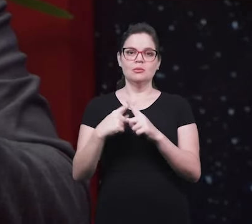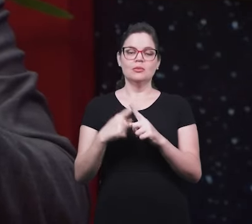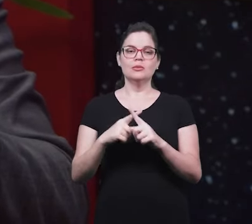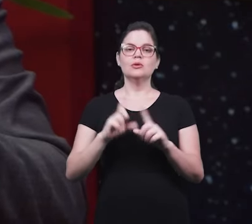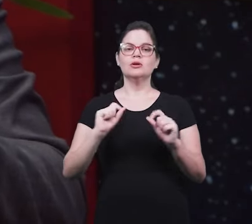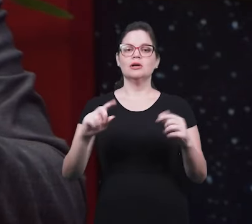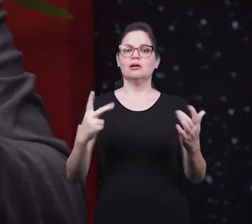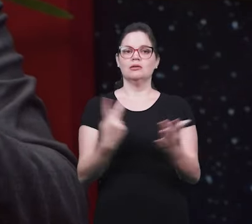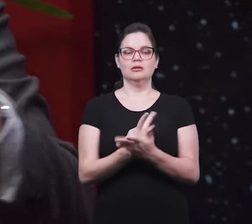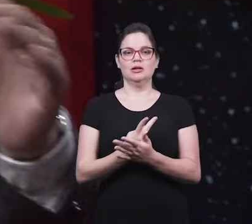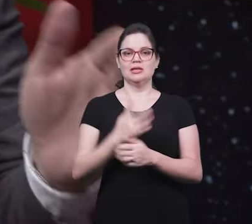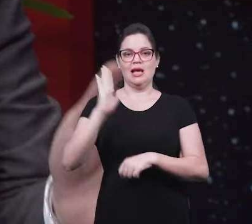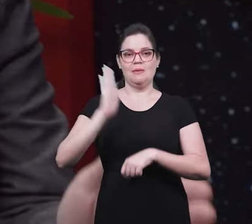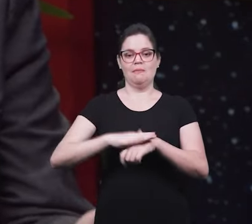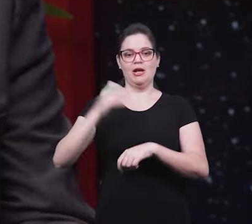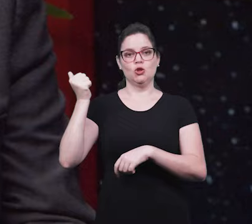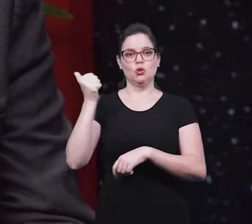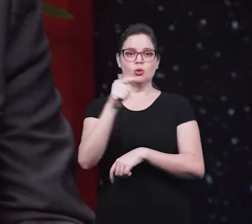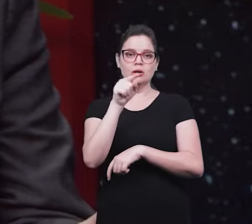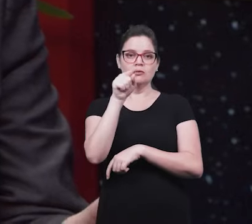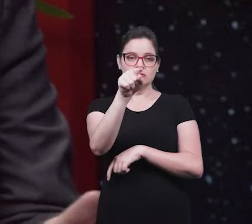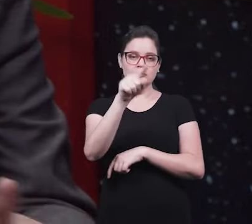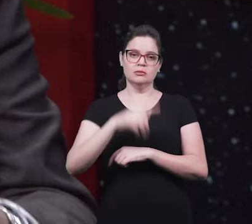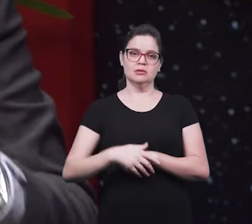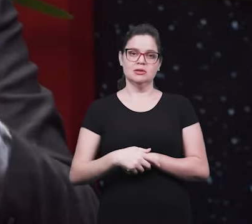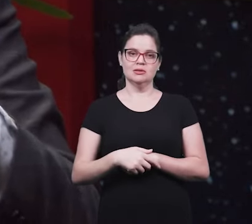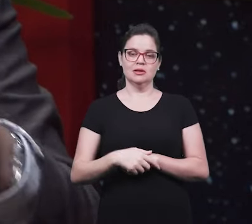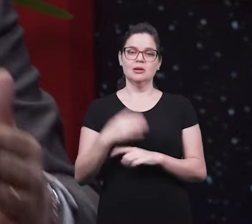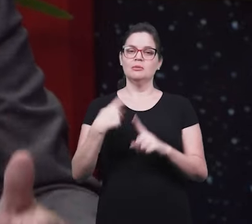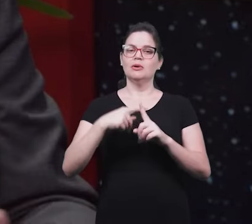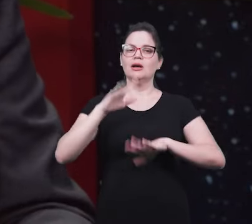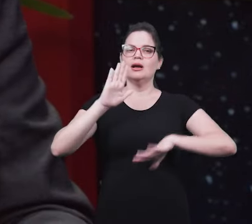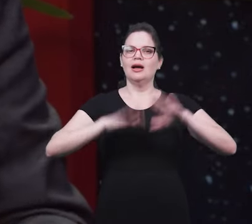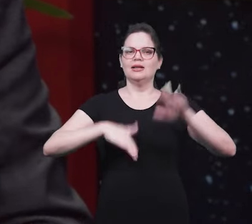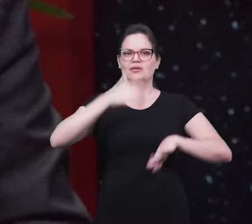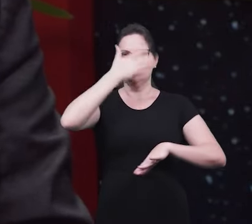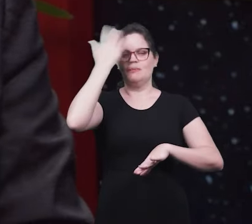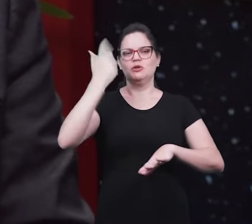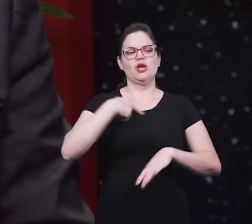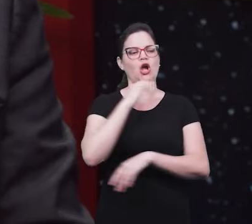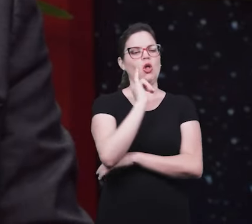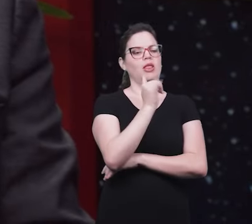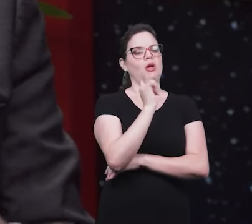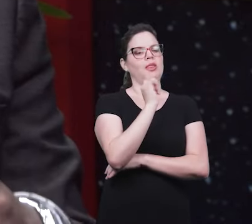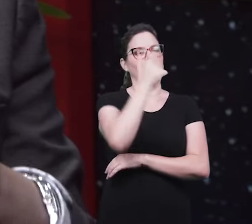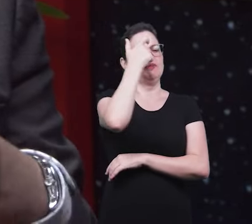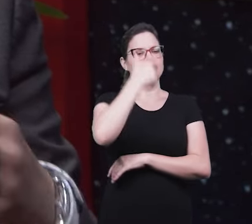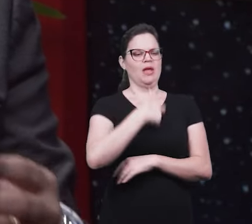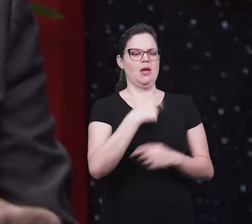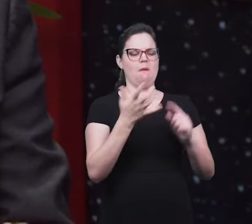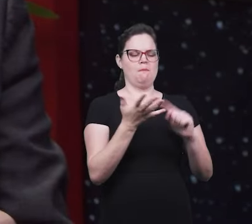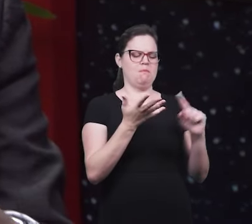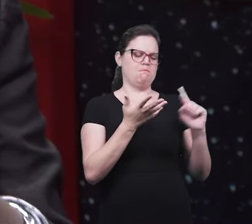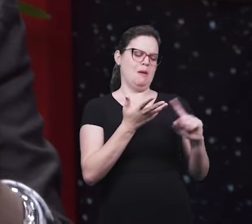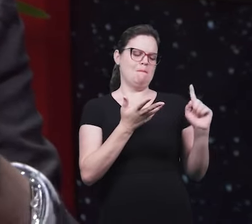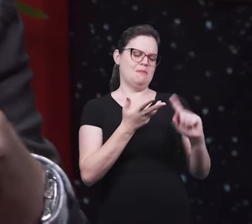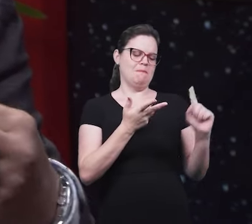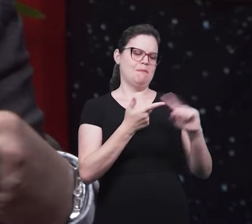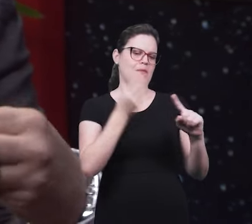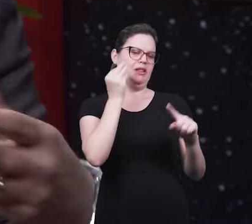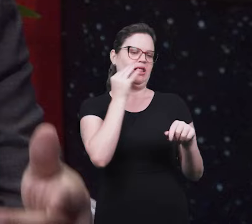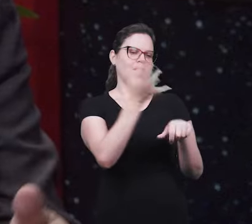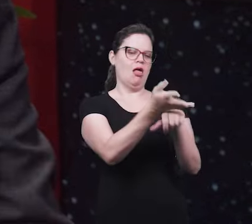está acima da sua verdade. Da verdade, muitas vezes, que a pessoa quer narrar, daquilo que eles querem dizer, daquilo que eles